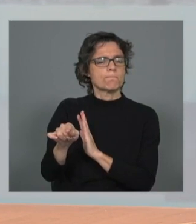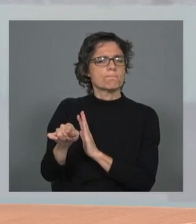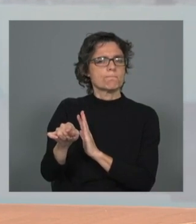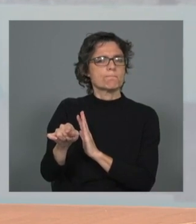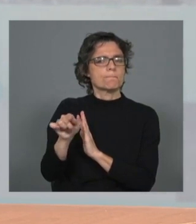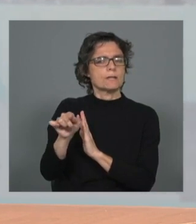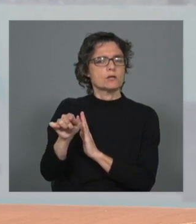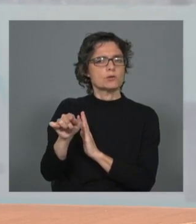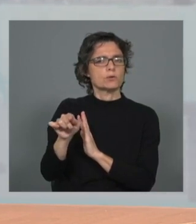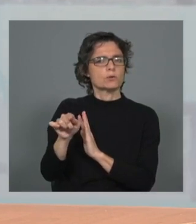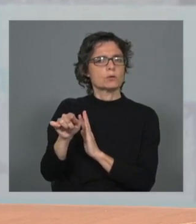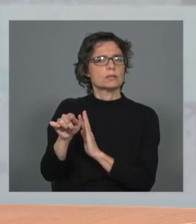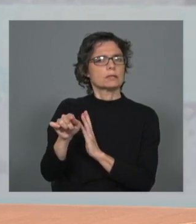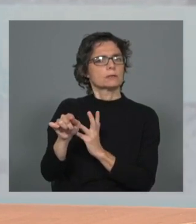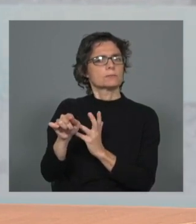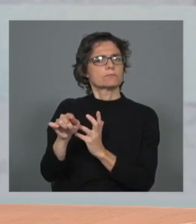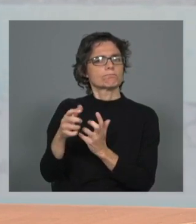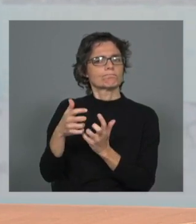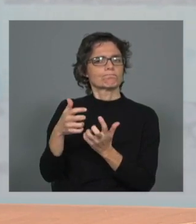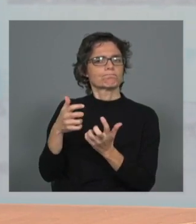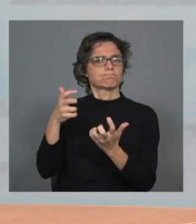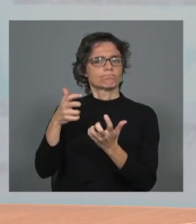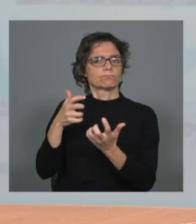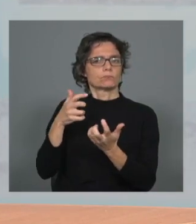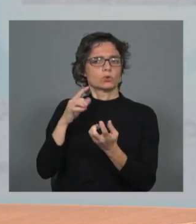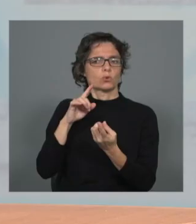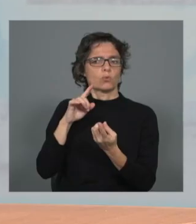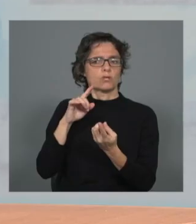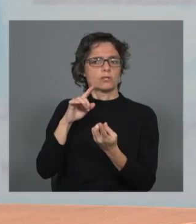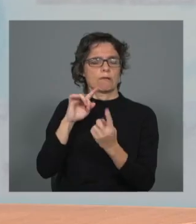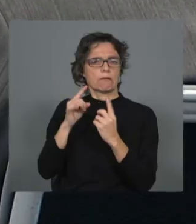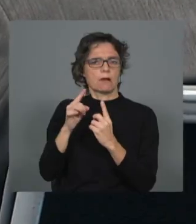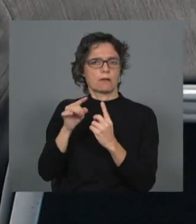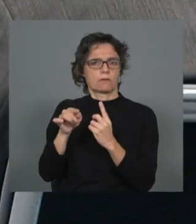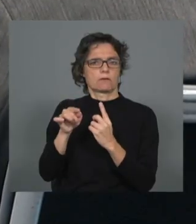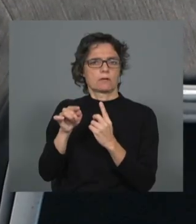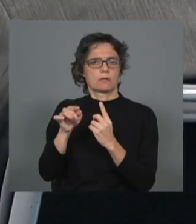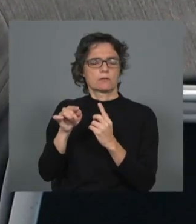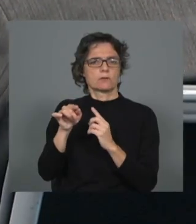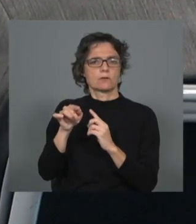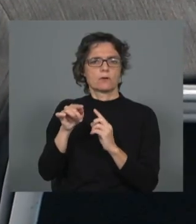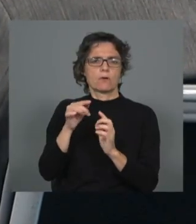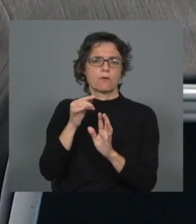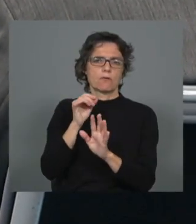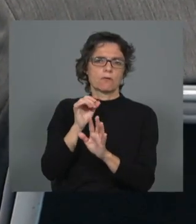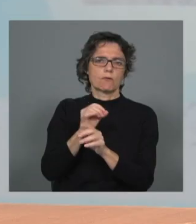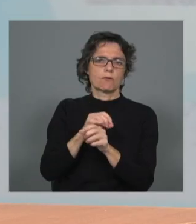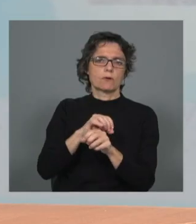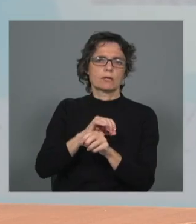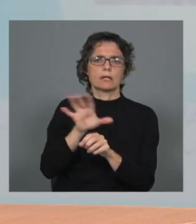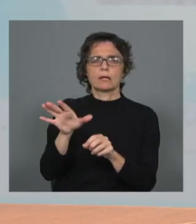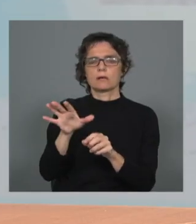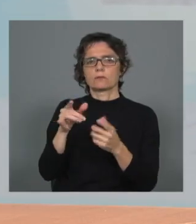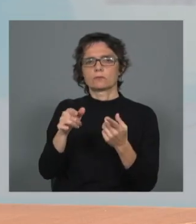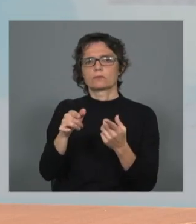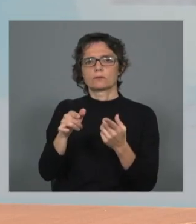de contraste absoluto com qualquer diálogo, e aqui mantém a lógica de 1054 do cisma, em que há uma excomunhão recíproca, e mantém essa lógica da